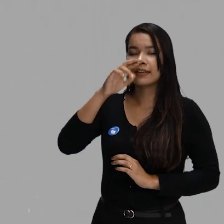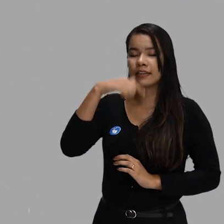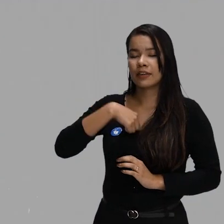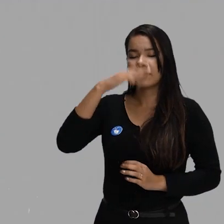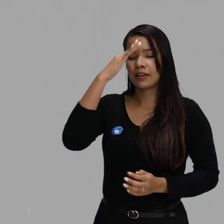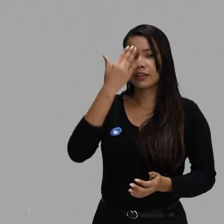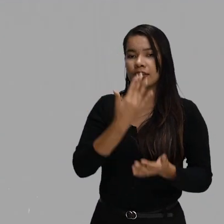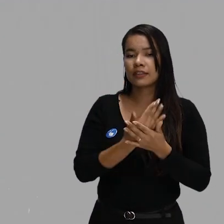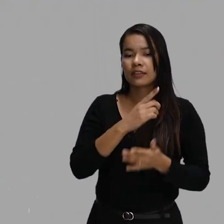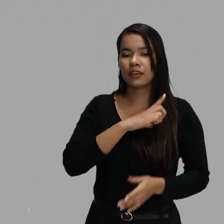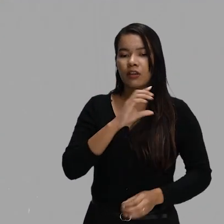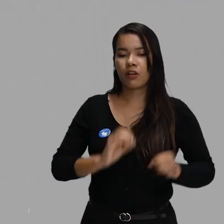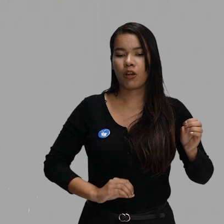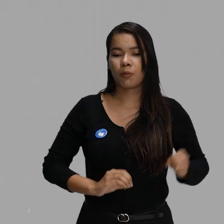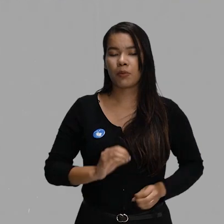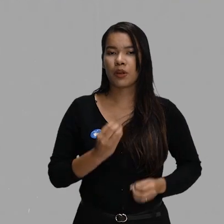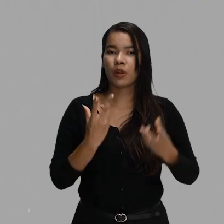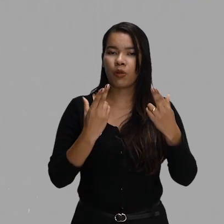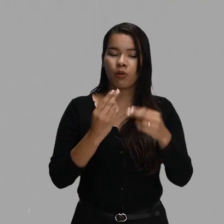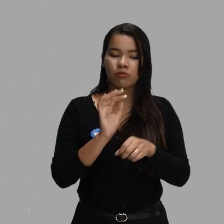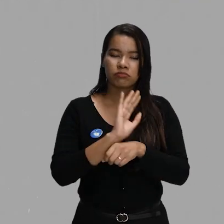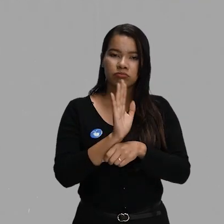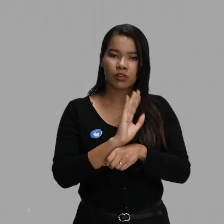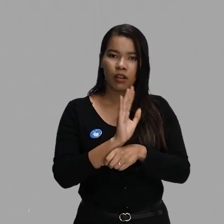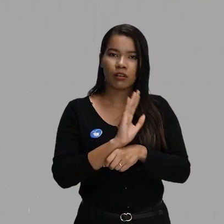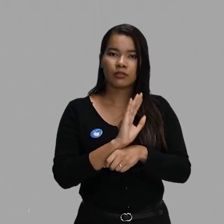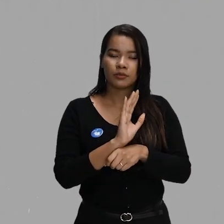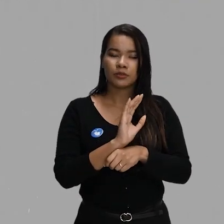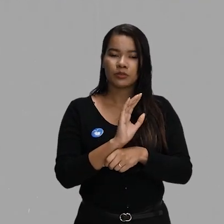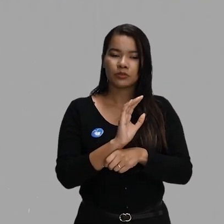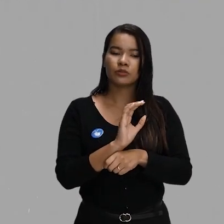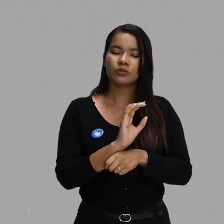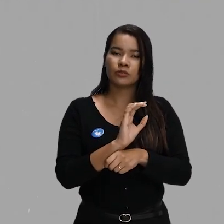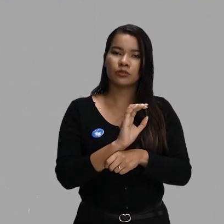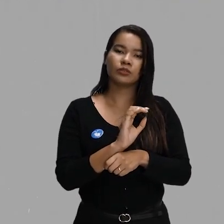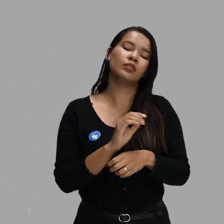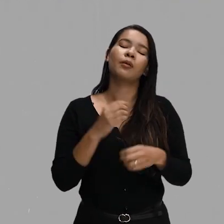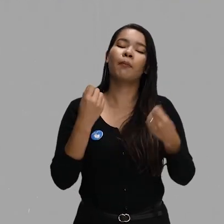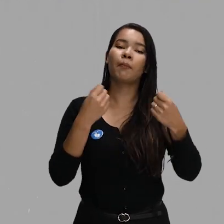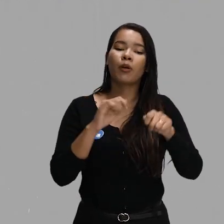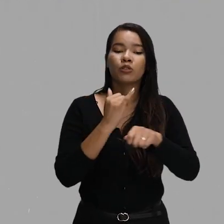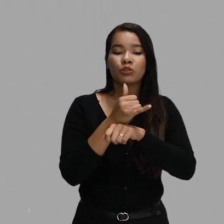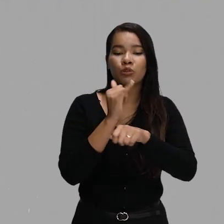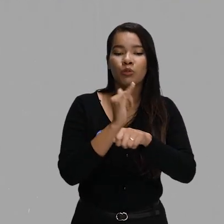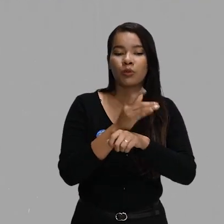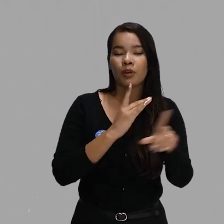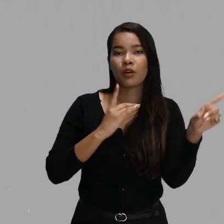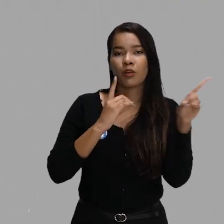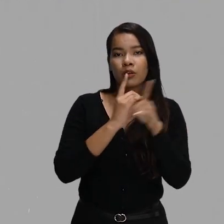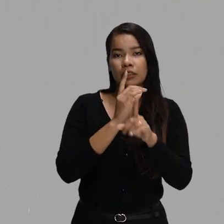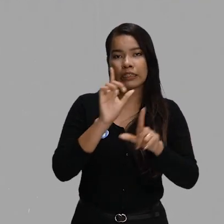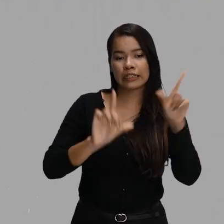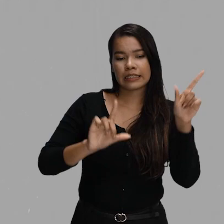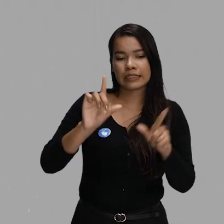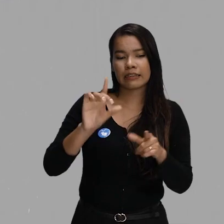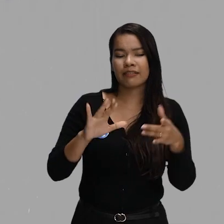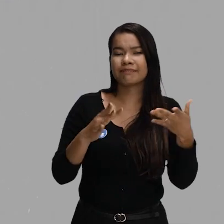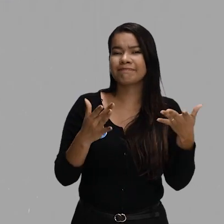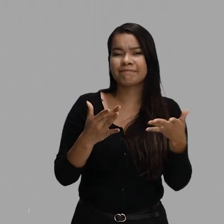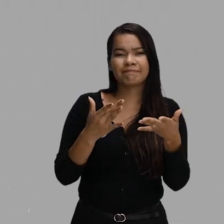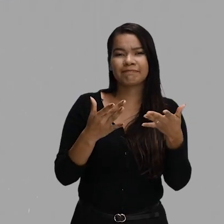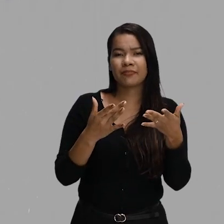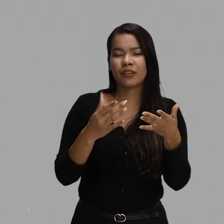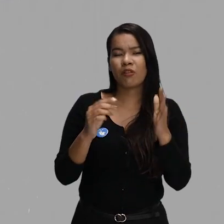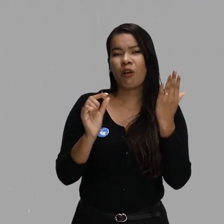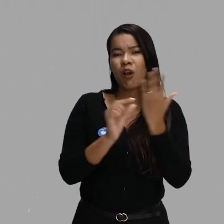filme, documentário, que você pode procurar no YouTube, por exemplo, e assistir. Quem são os autores